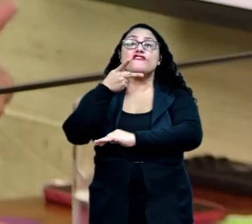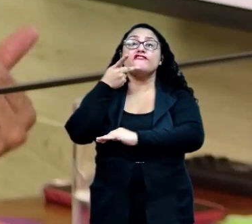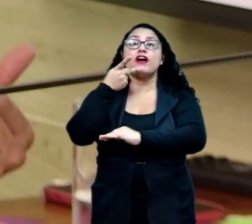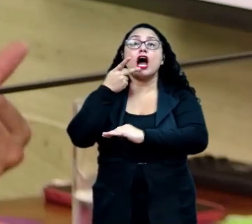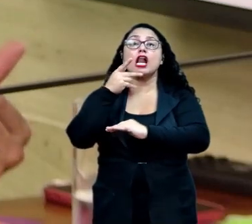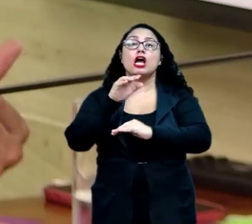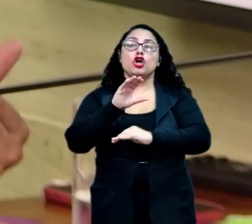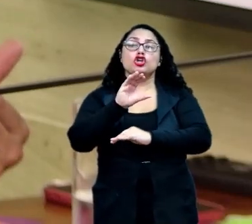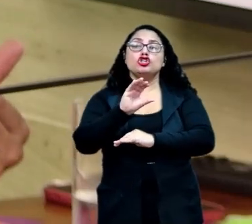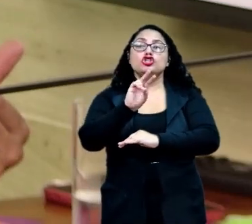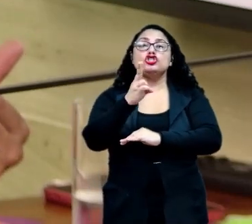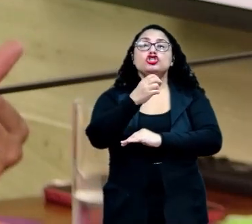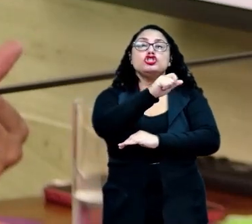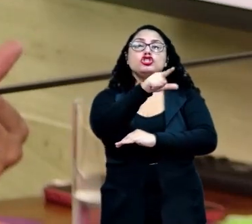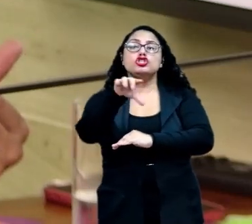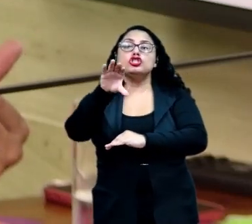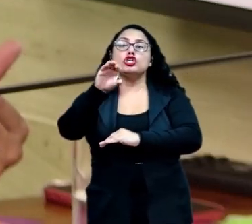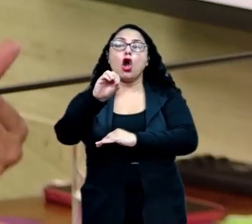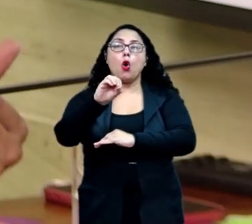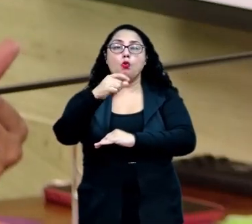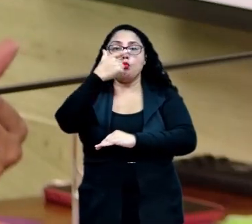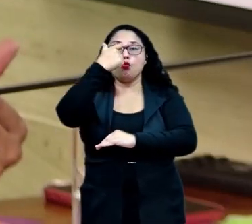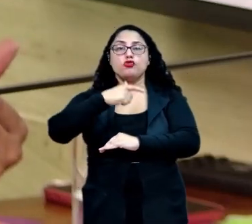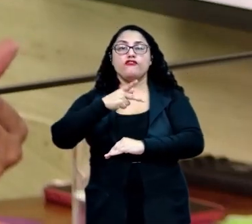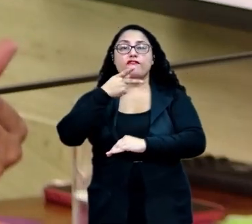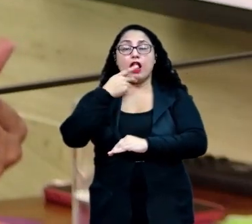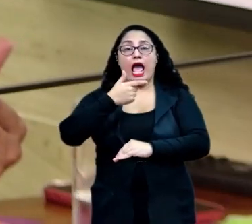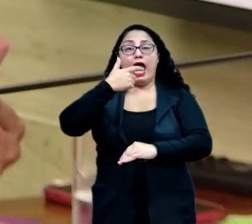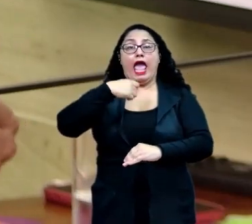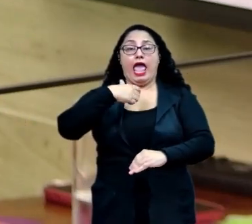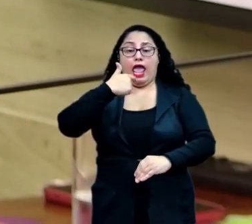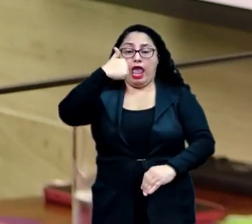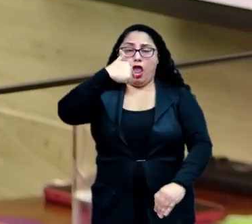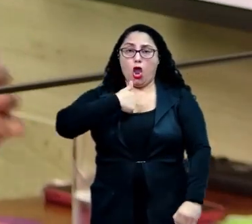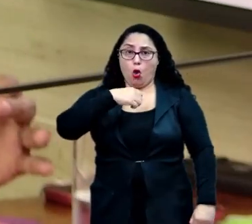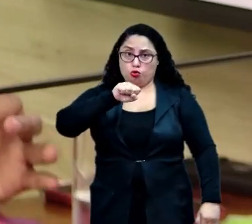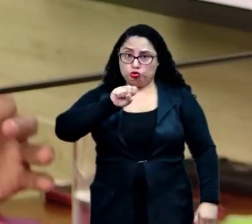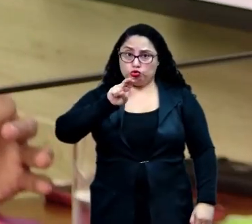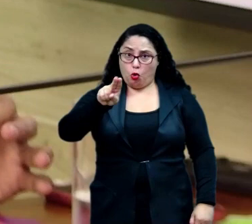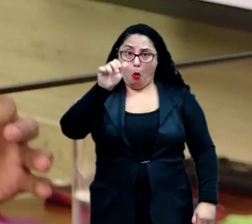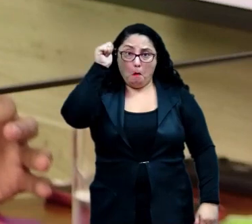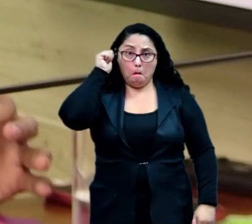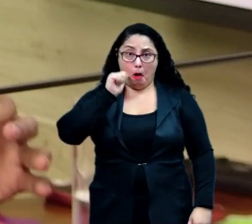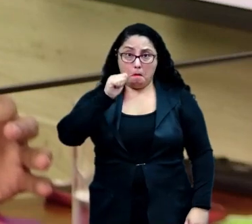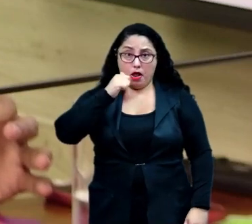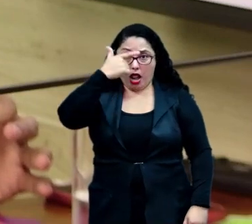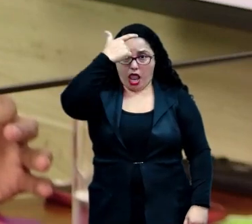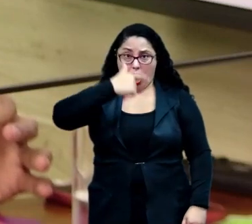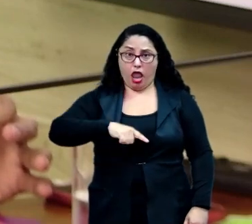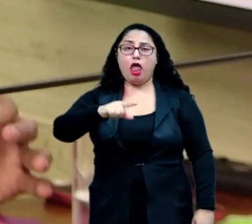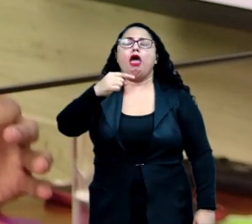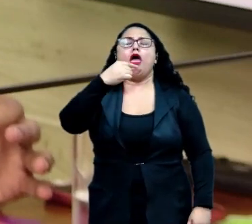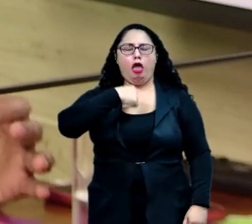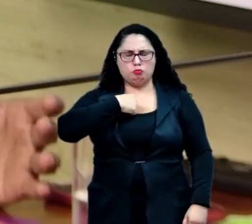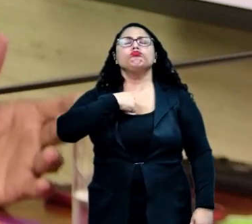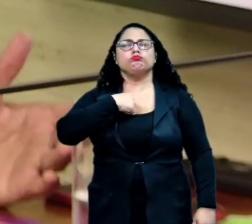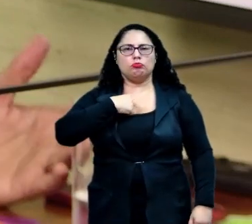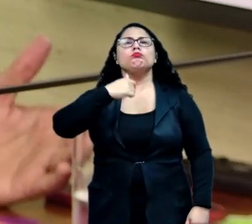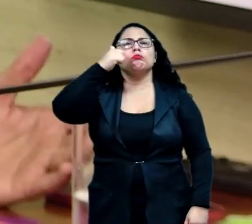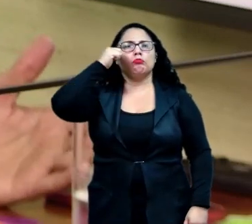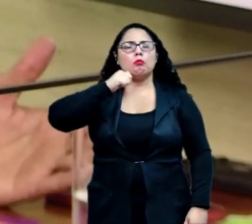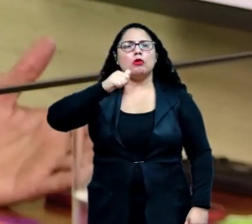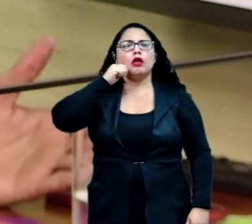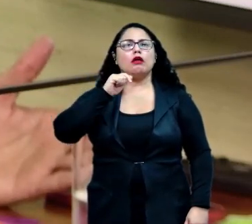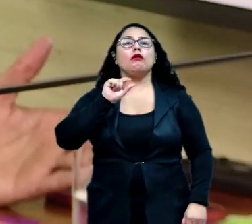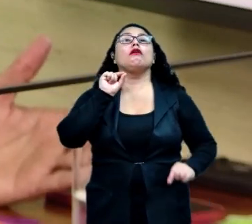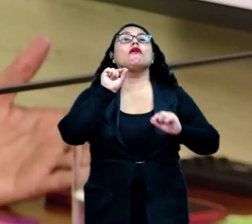chão de fala. Eu sou uma mulher. Se você está falando eu sou uma mulher,